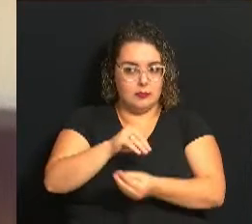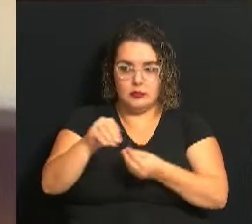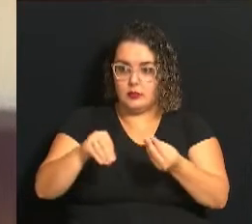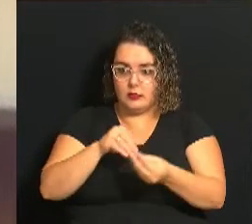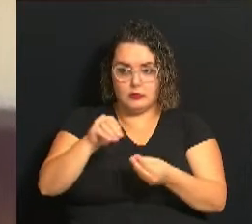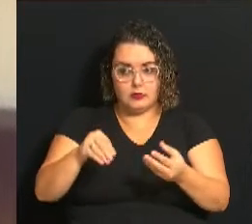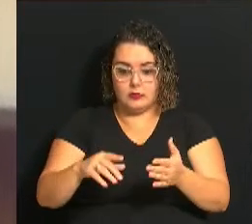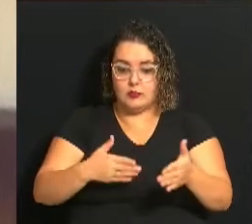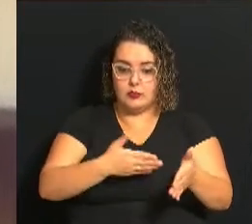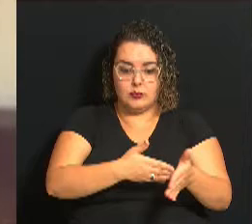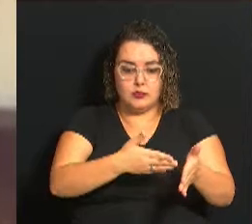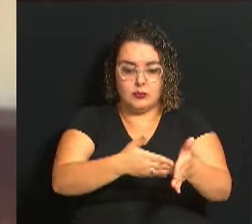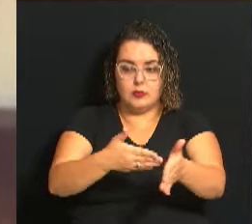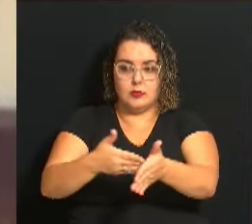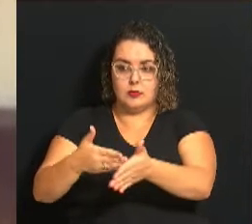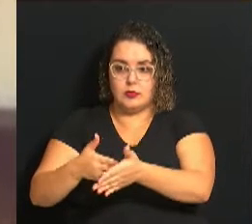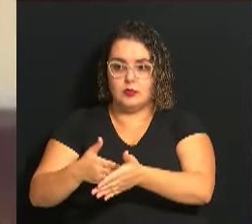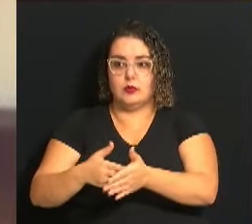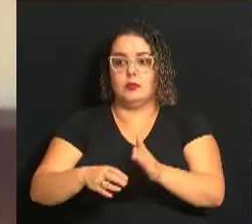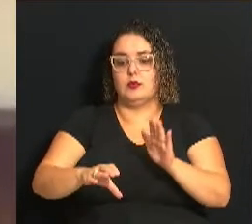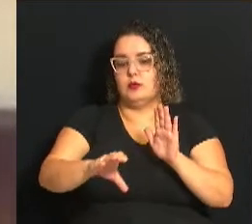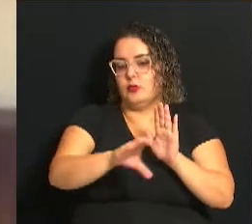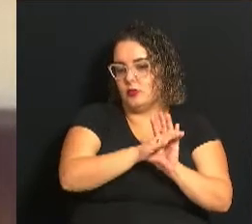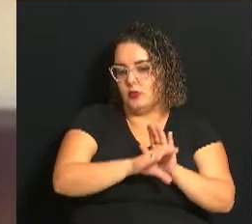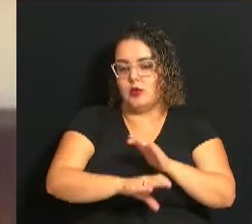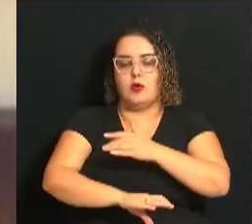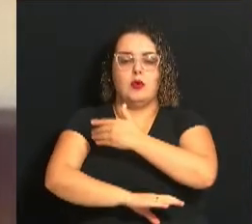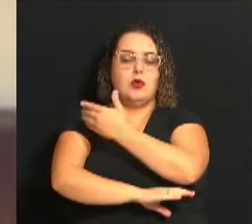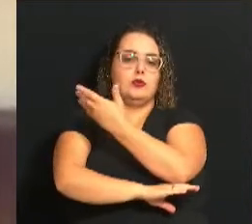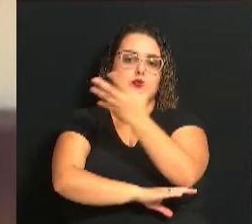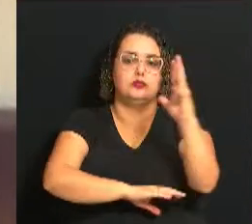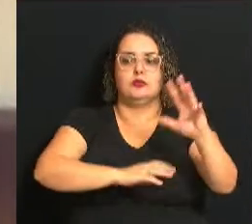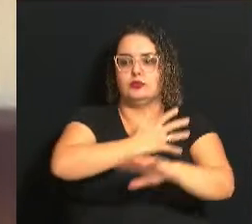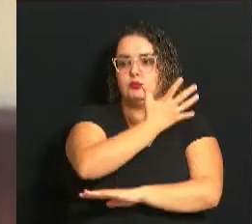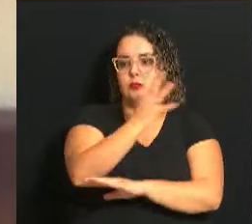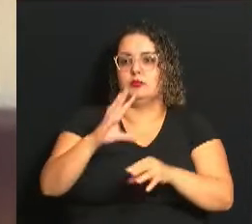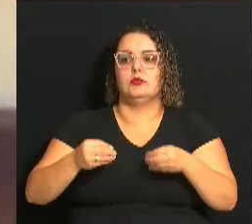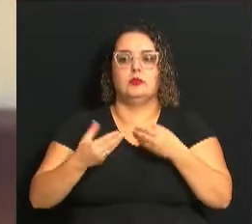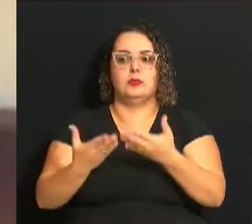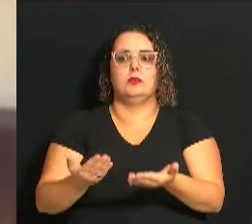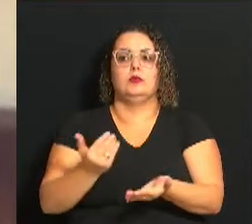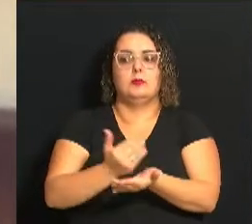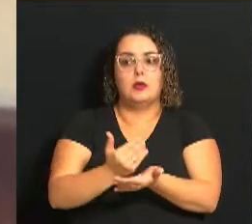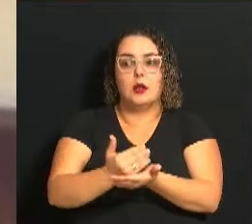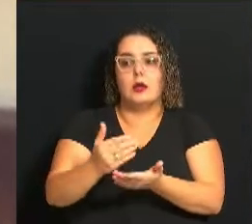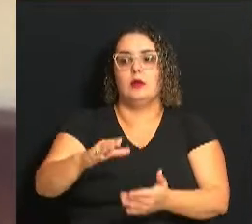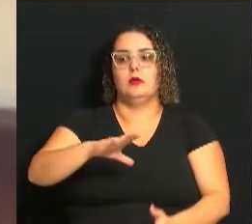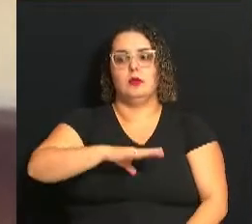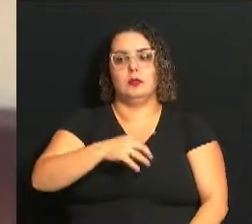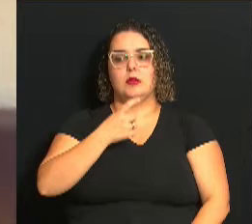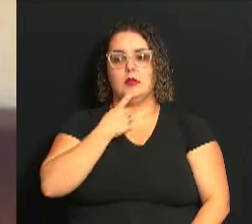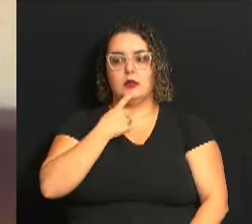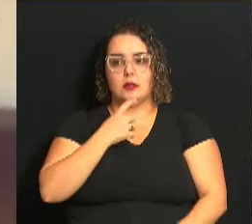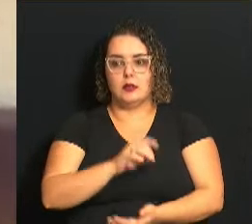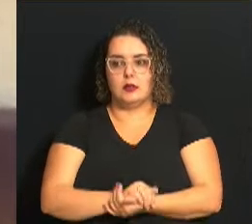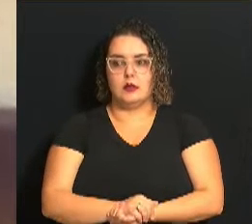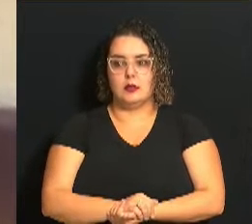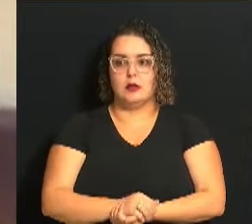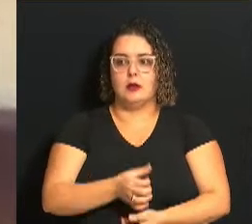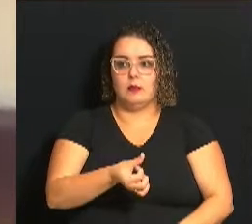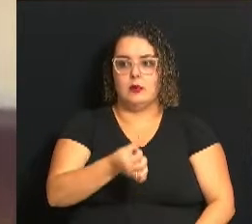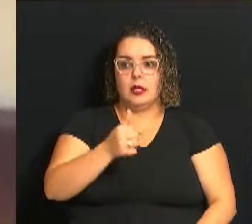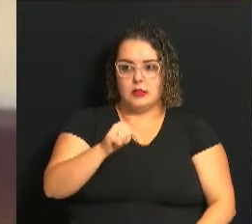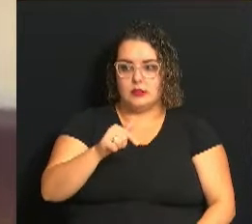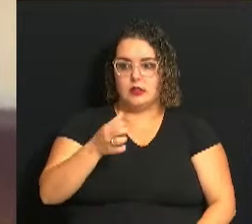nos limites que o Código Florestal traz, que a Lei de Parcelamento do Solo traz no município, que a 6766